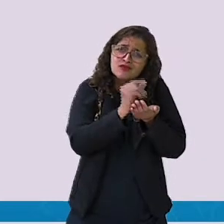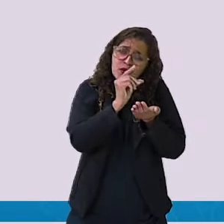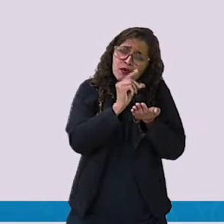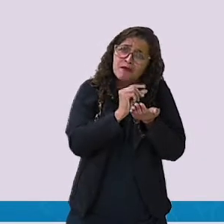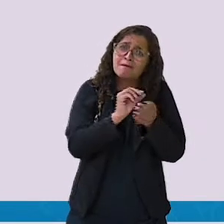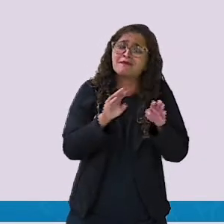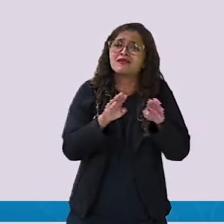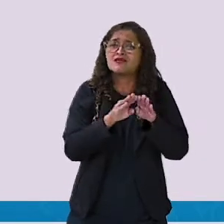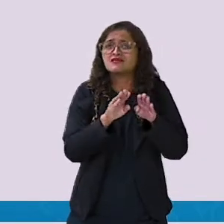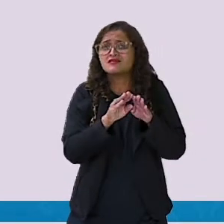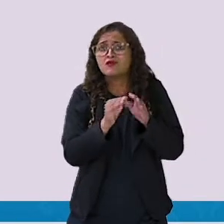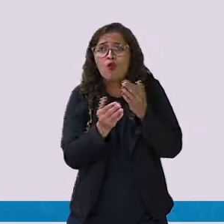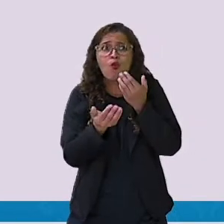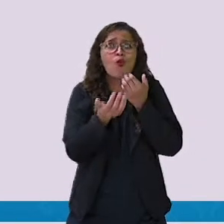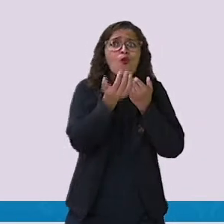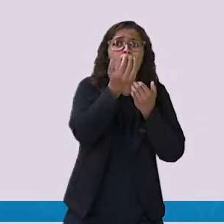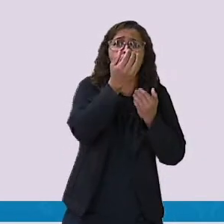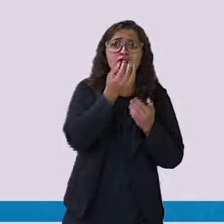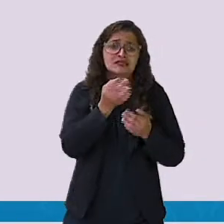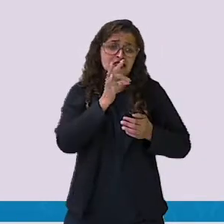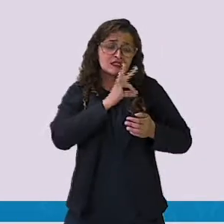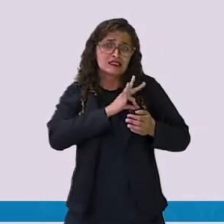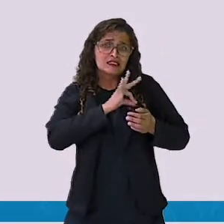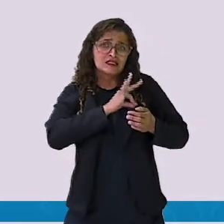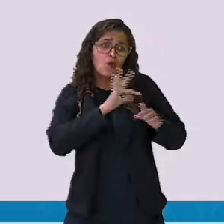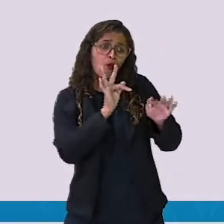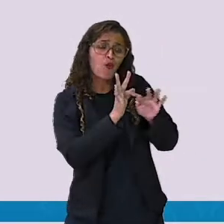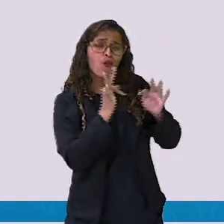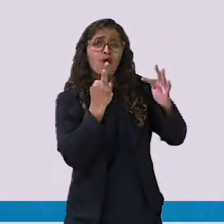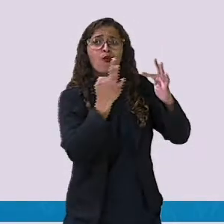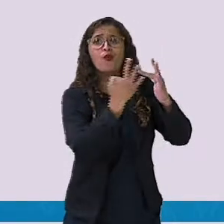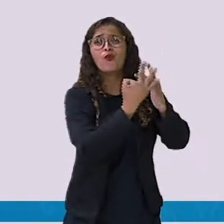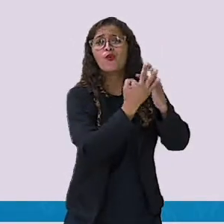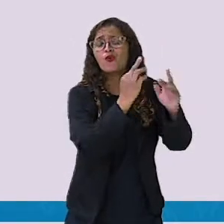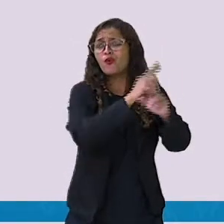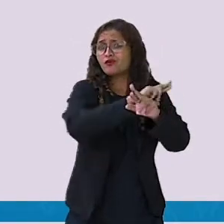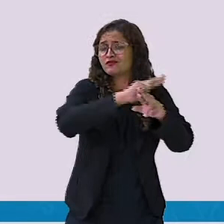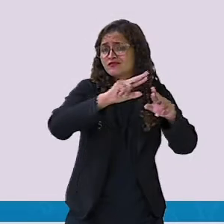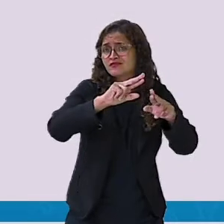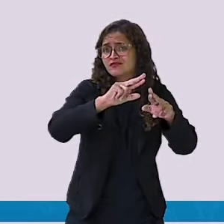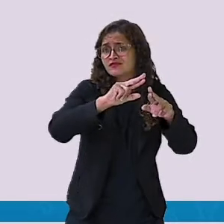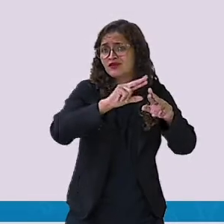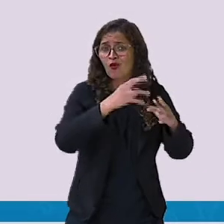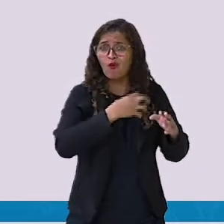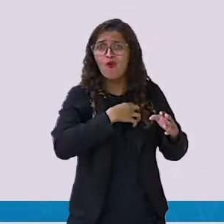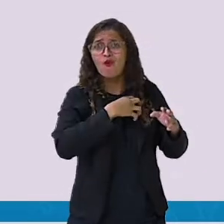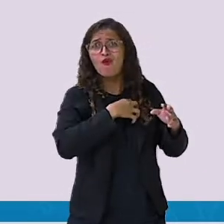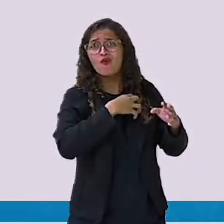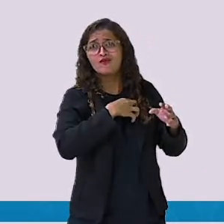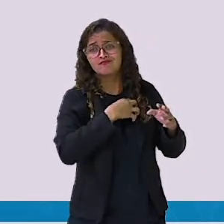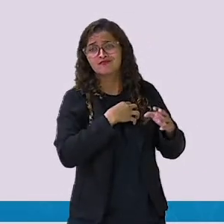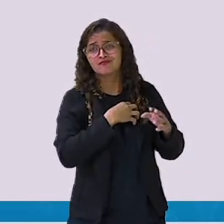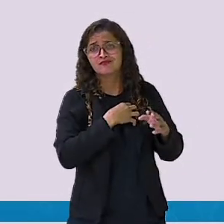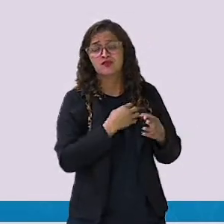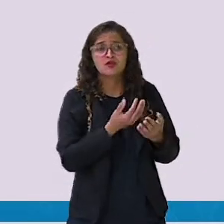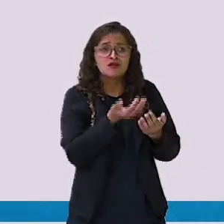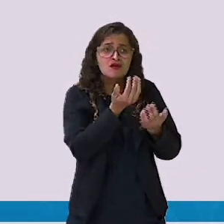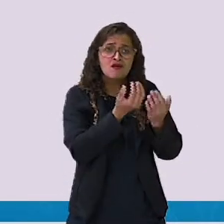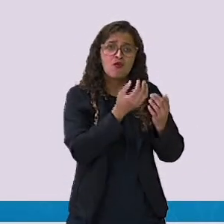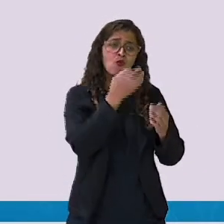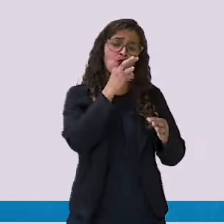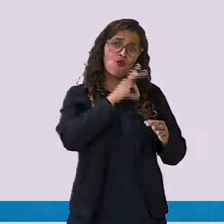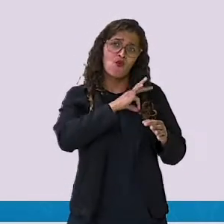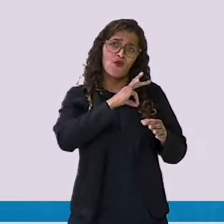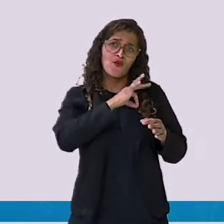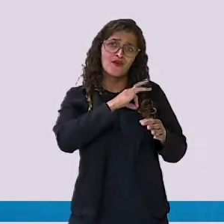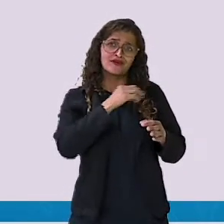subsistência para muitas famílias. Então, existe ali o pequeno agricultor, o agricultor tradicional que vai utilizar dessa